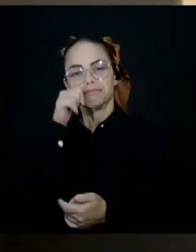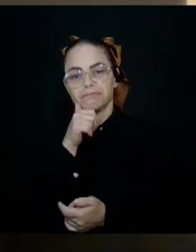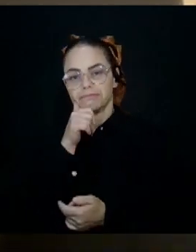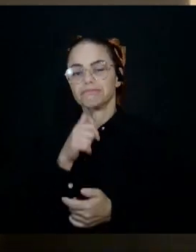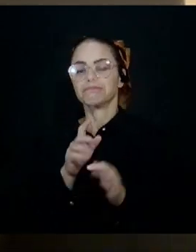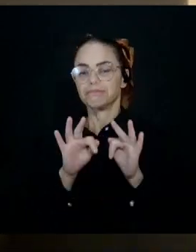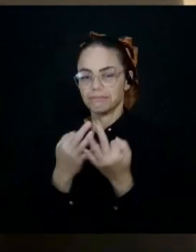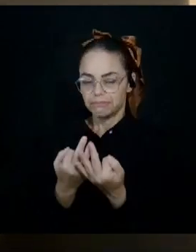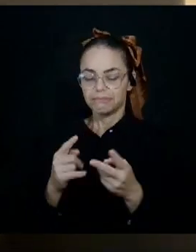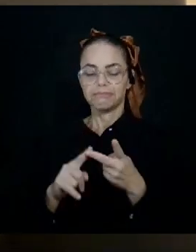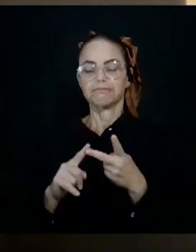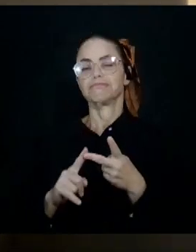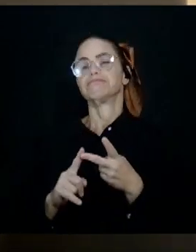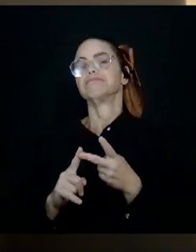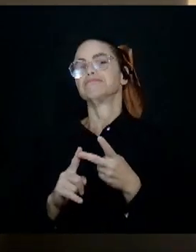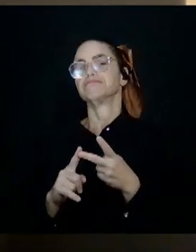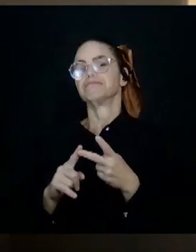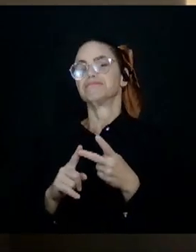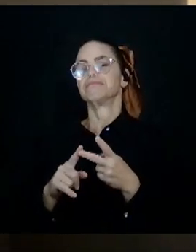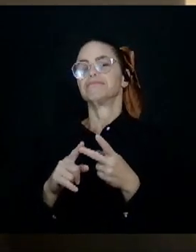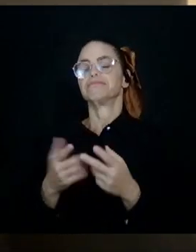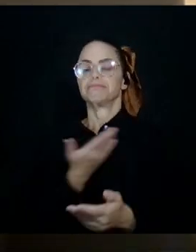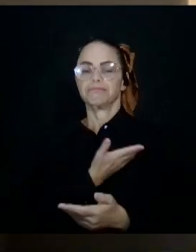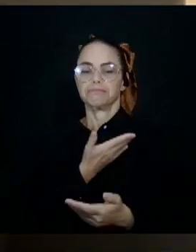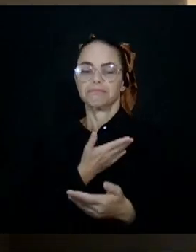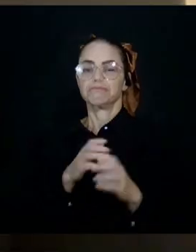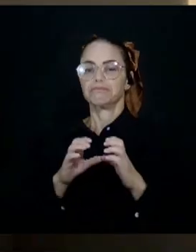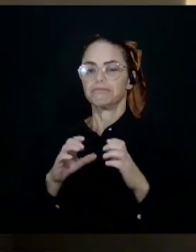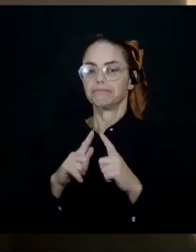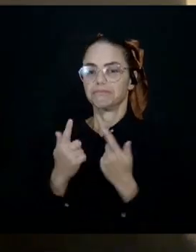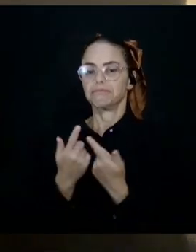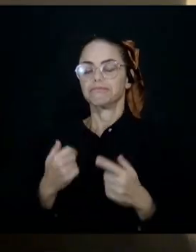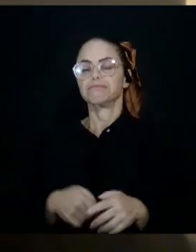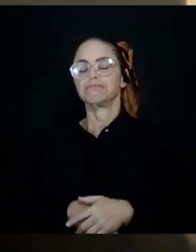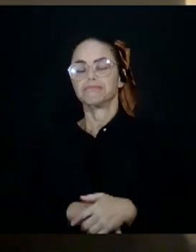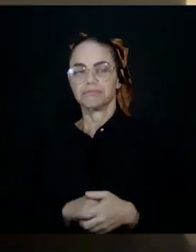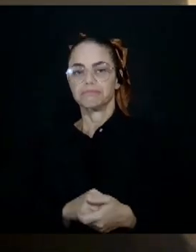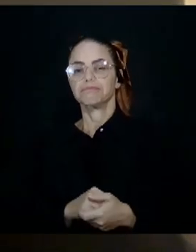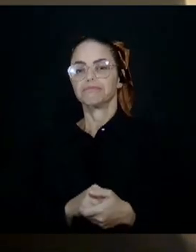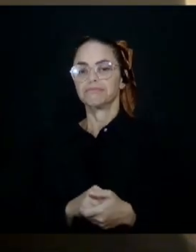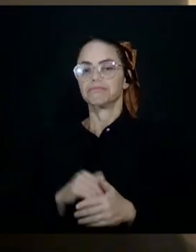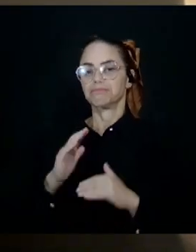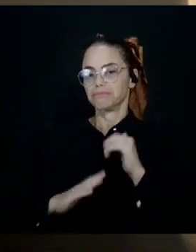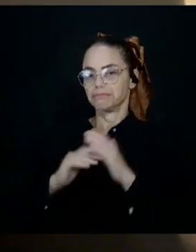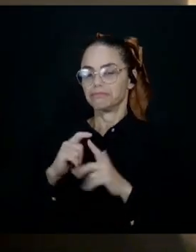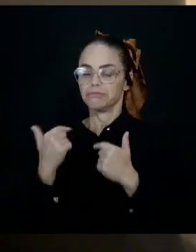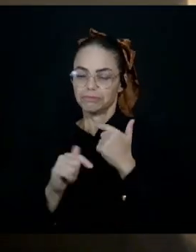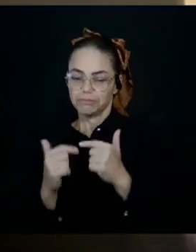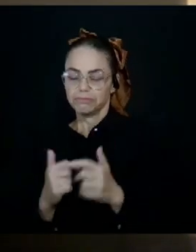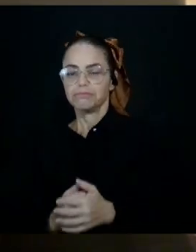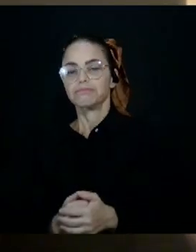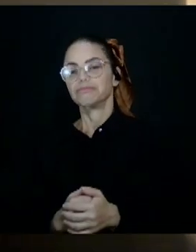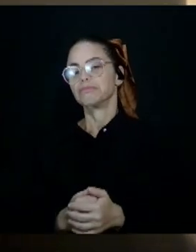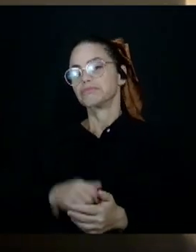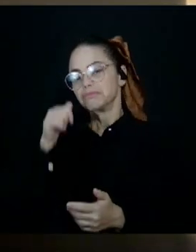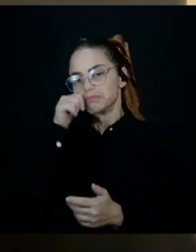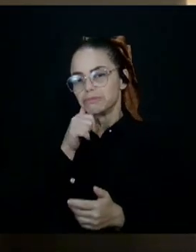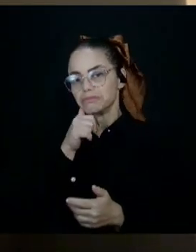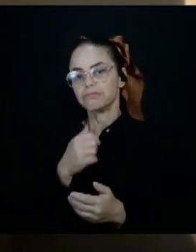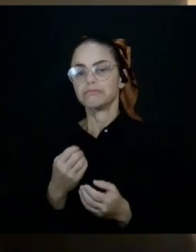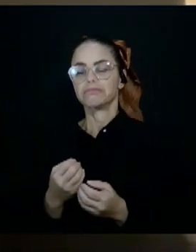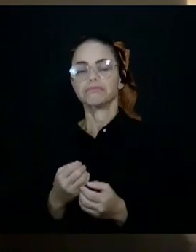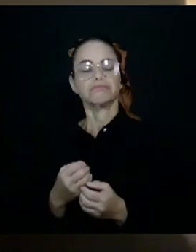na sua rede de amizades, ou seja, principalmente também na área profissional, nunca tratar essa mulher com desrespeito, nunca